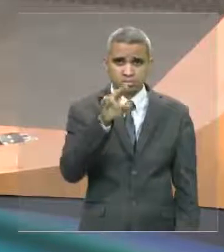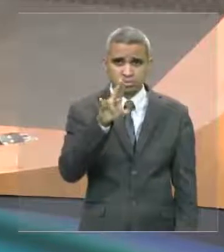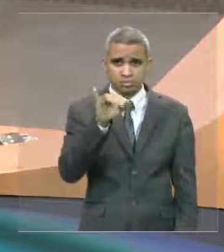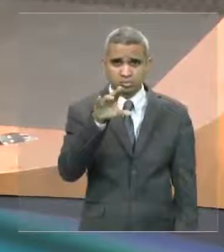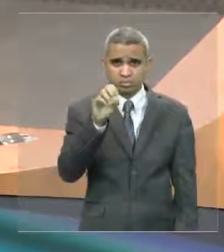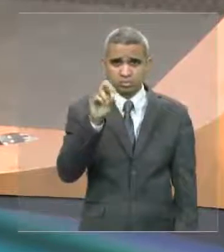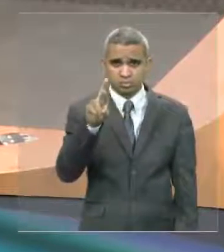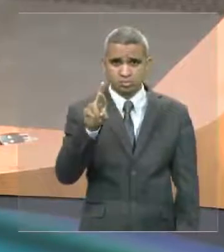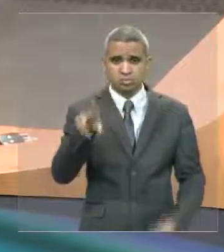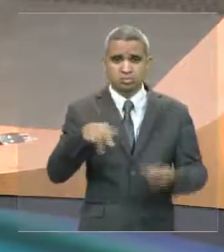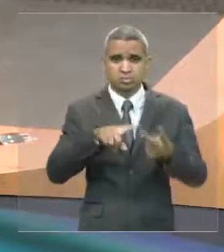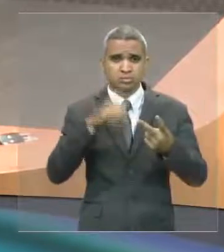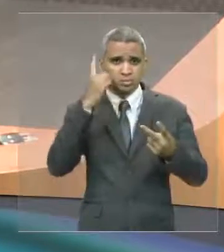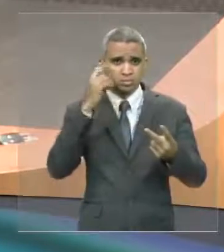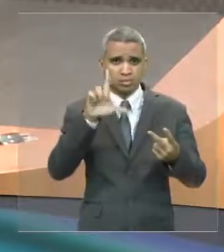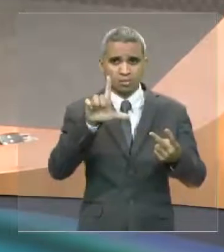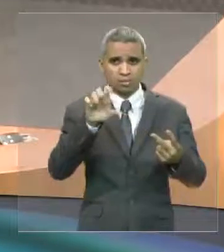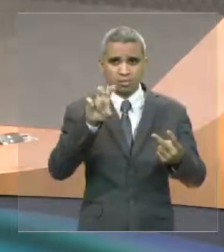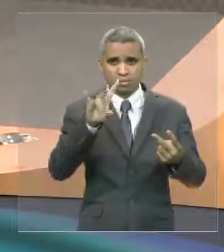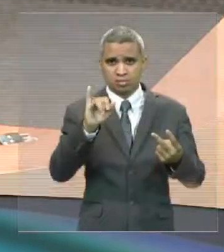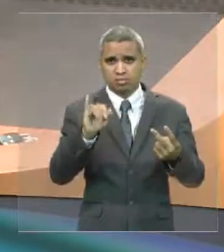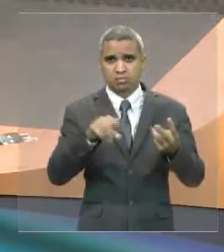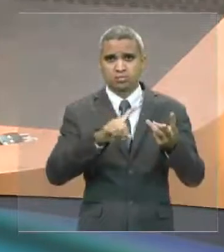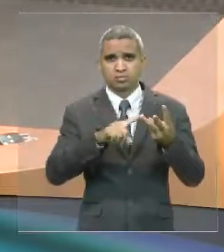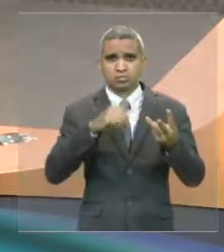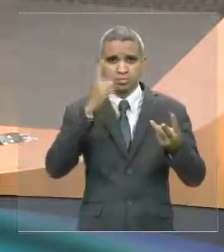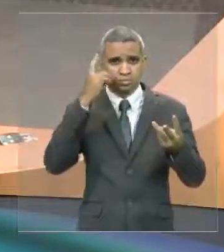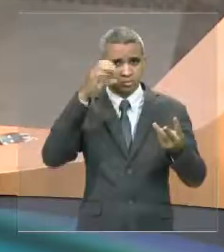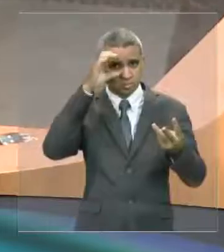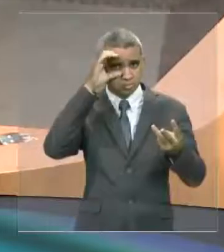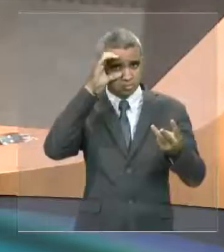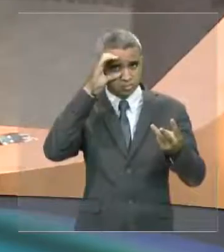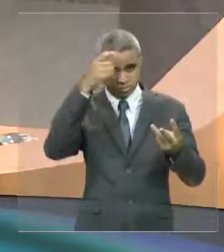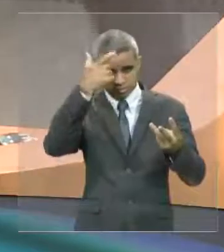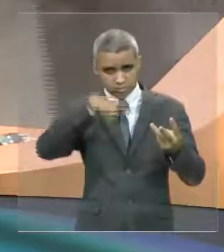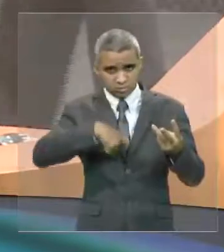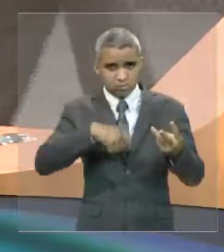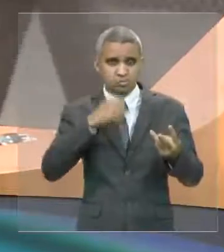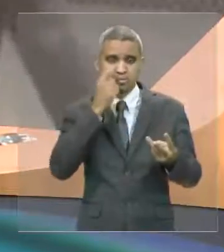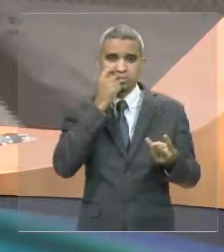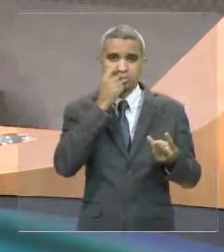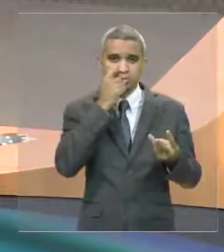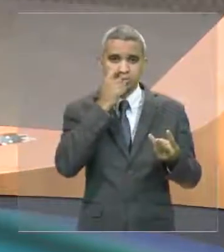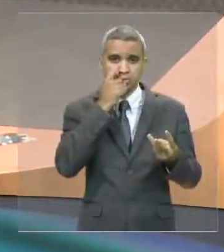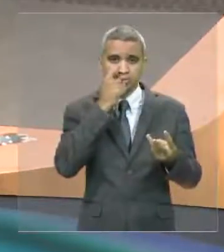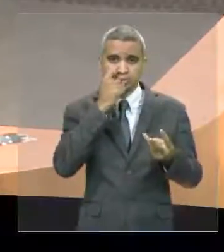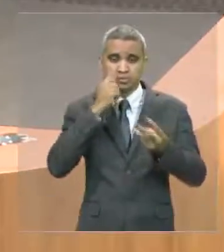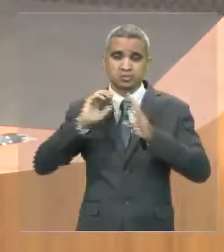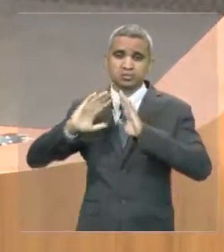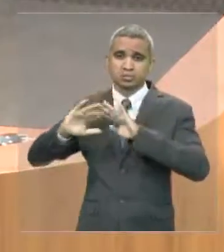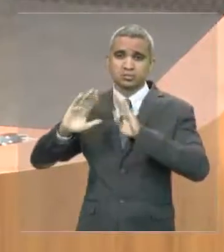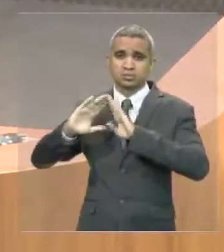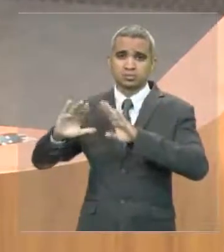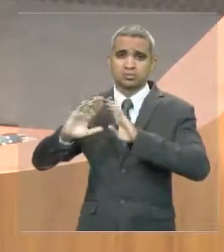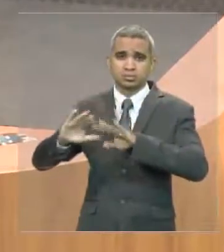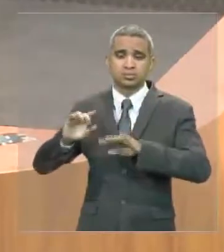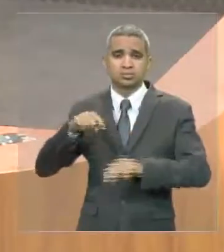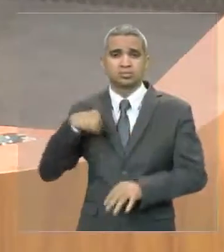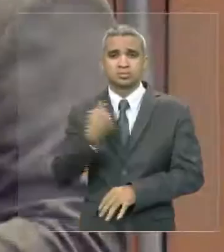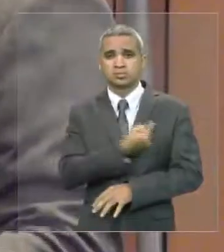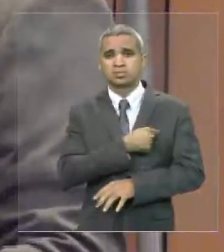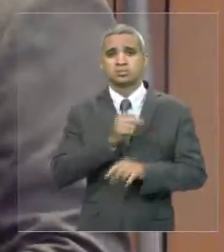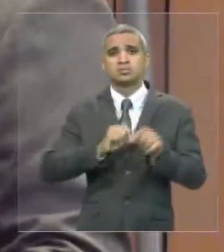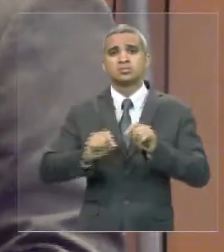Pontes, o deputado Cabo Campos, esse que vos fala, pedindo que nós pudéssemos